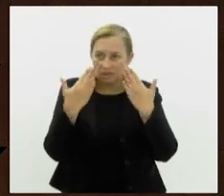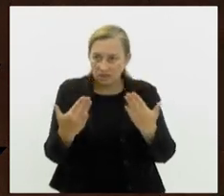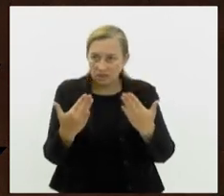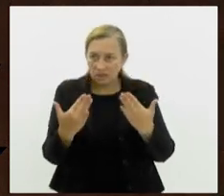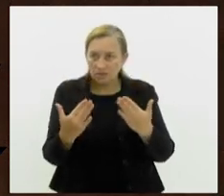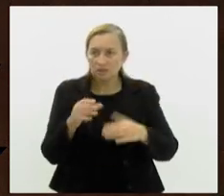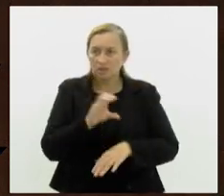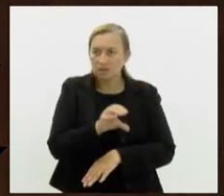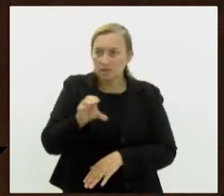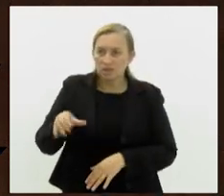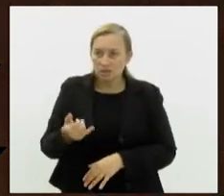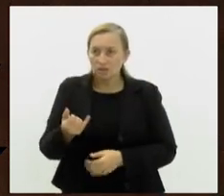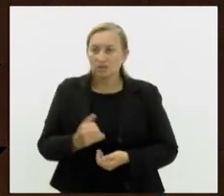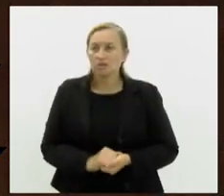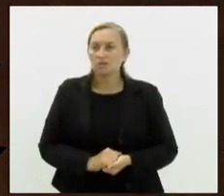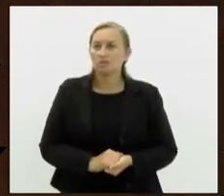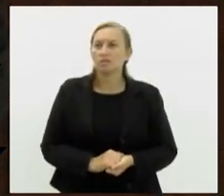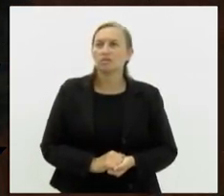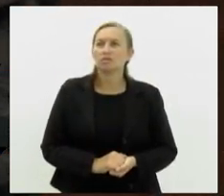pela CCJ.